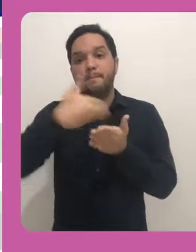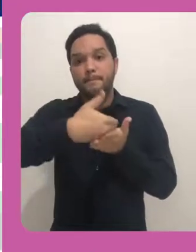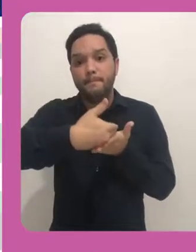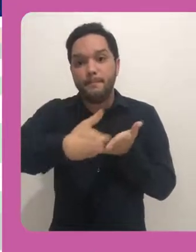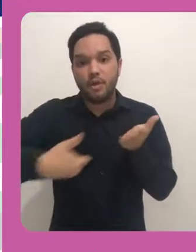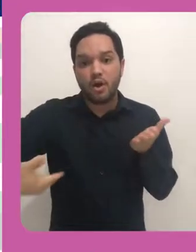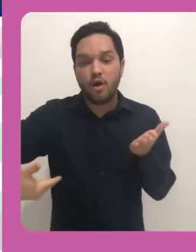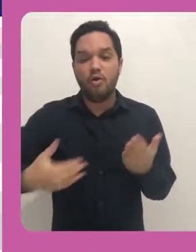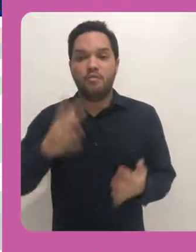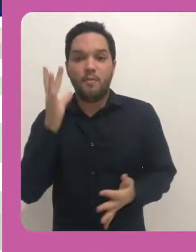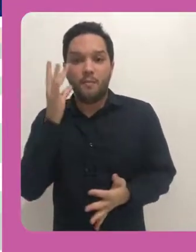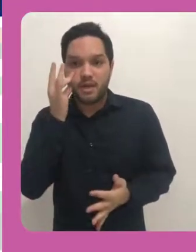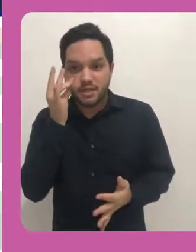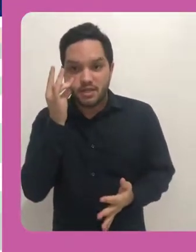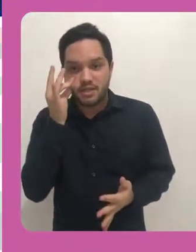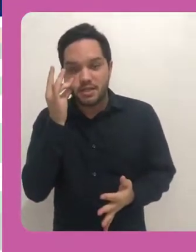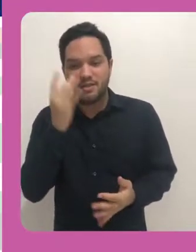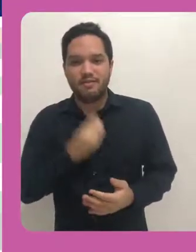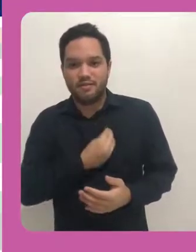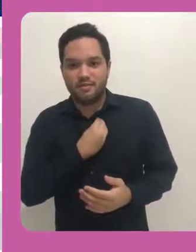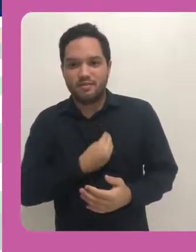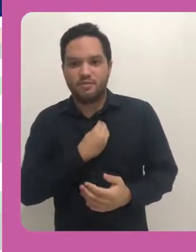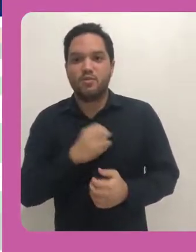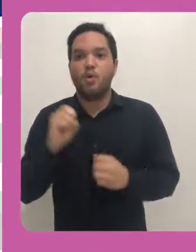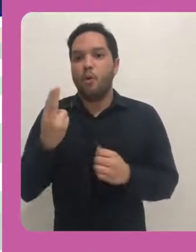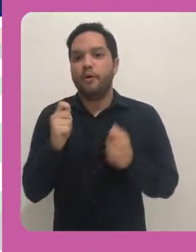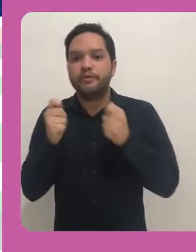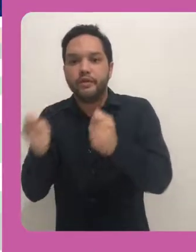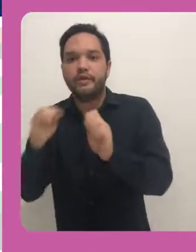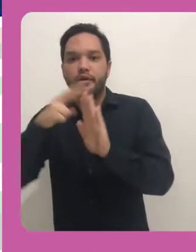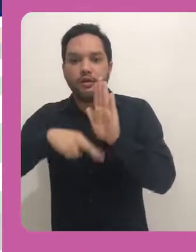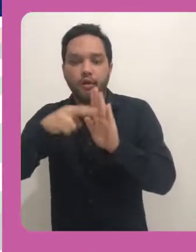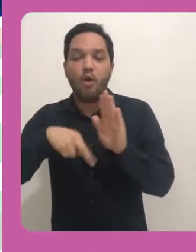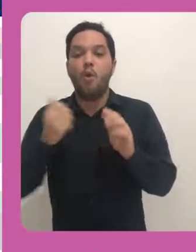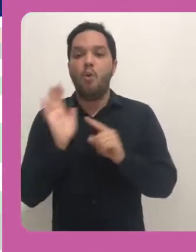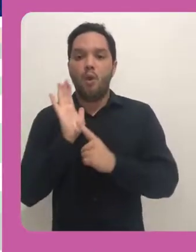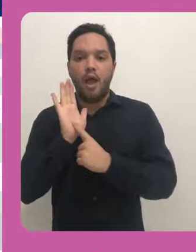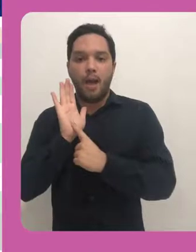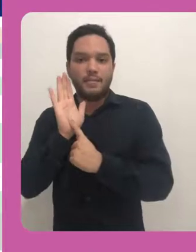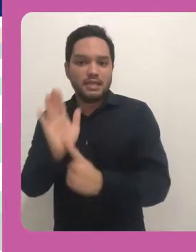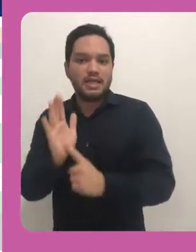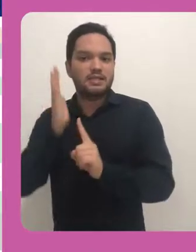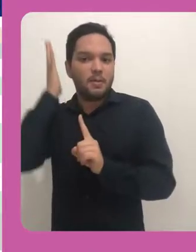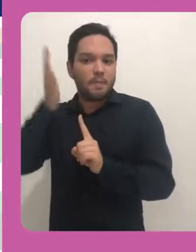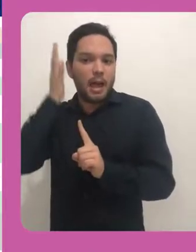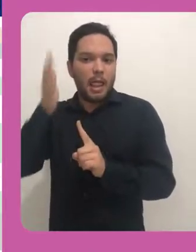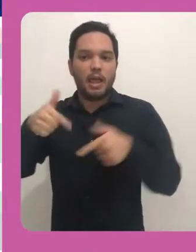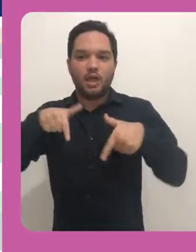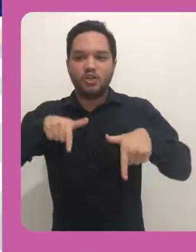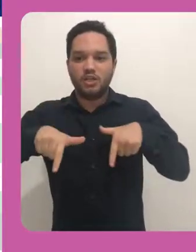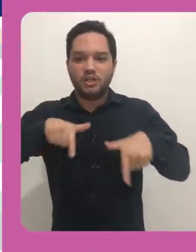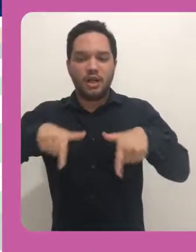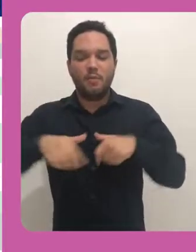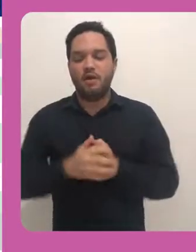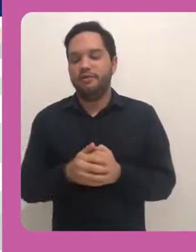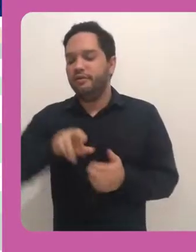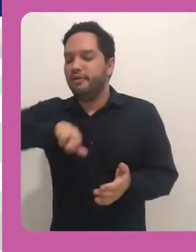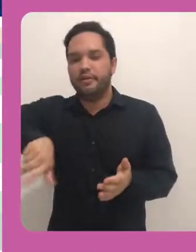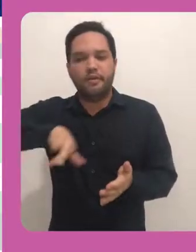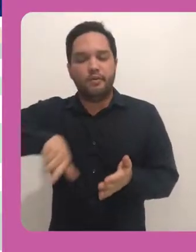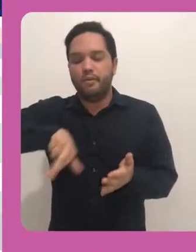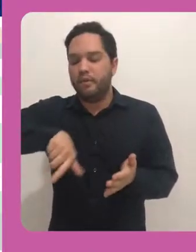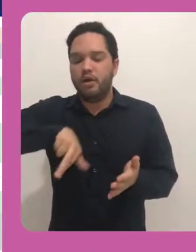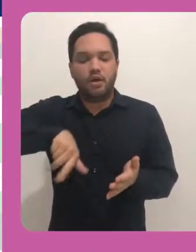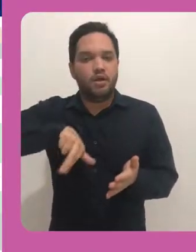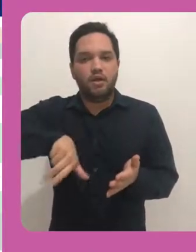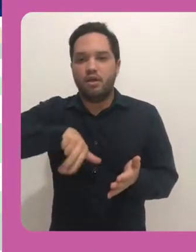uma prova, né, presencial ou a entrega de um relatório ou a apresentação de um trabalho, né, que não está